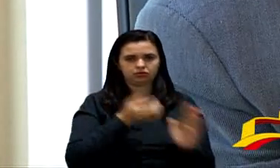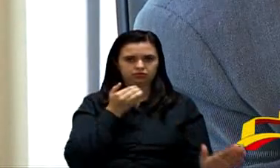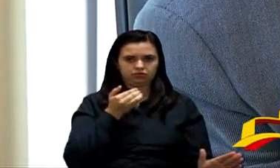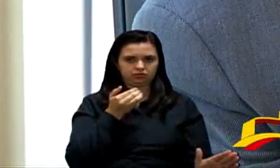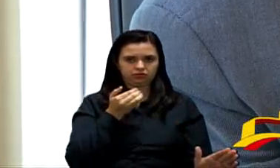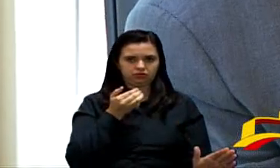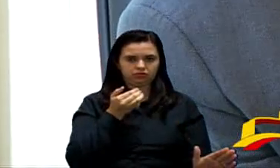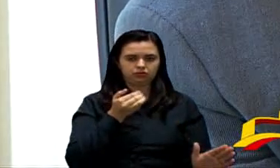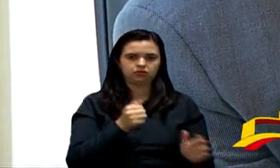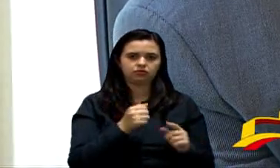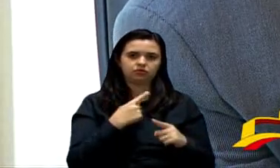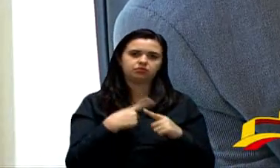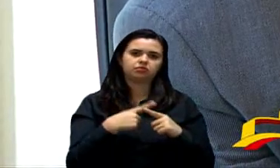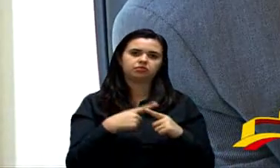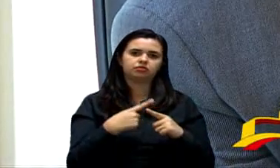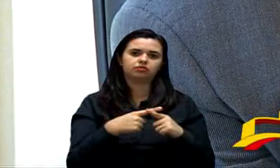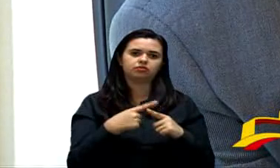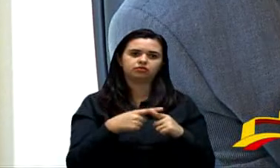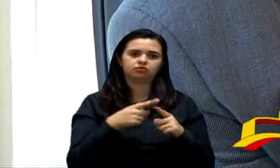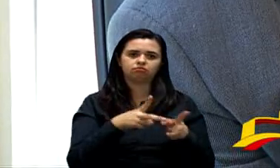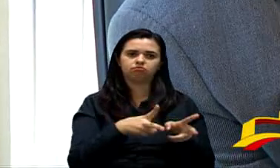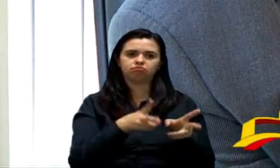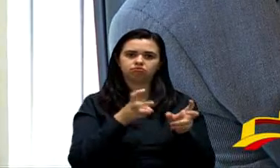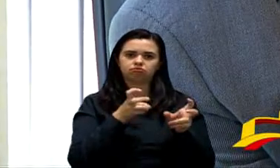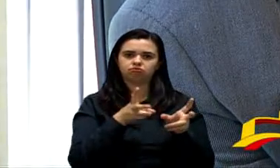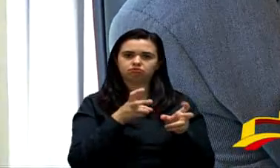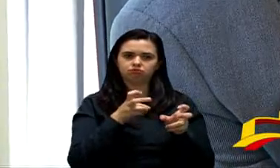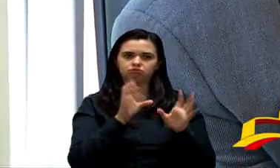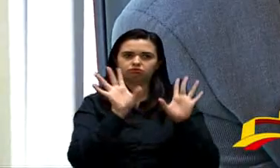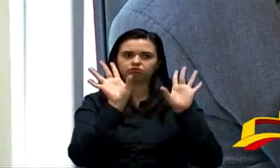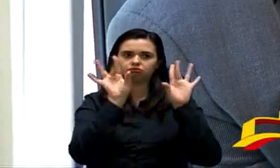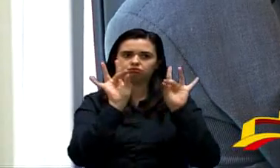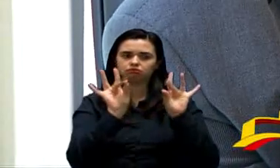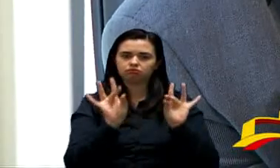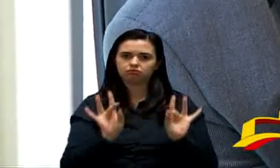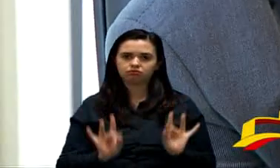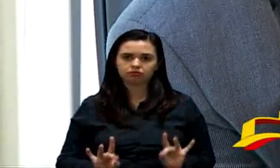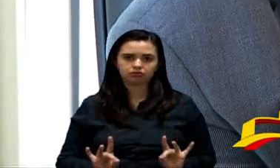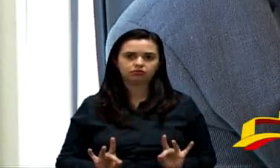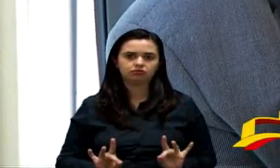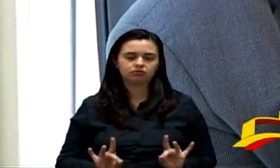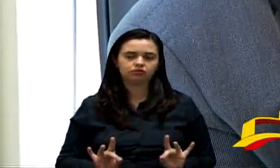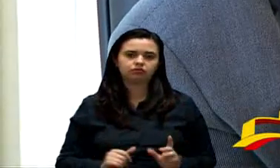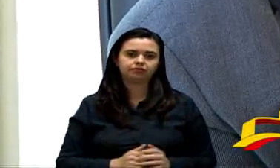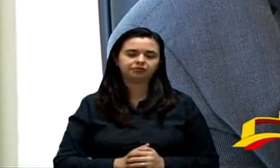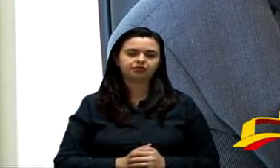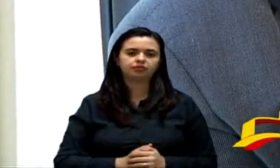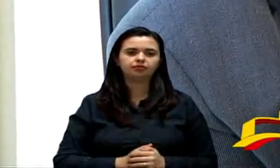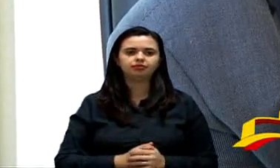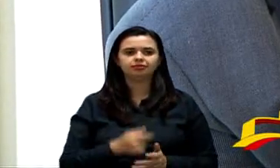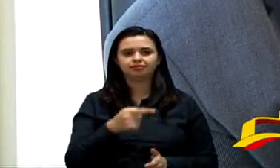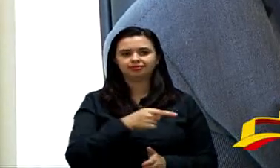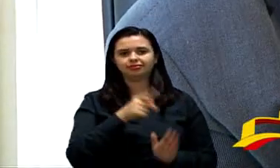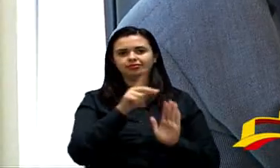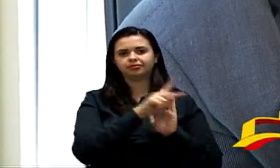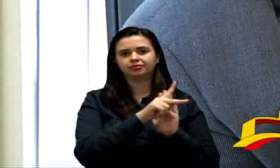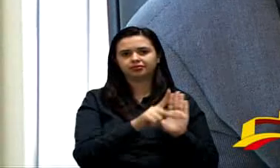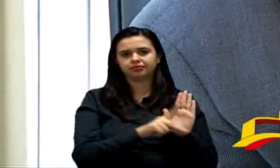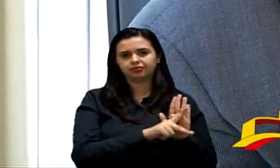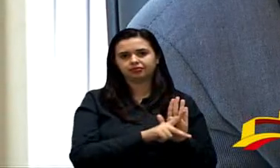porque eu verifiquei agora mais detalhadamente. Primeiro que esse projeto já vem